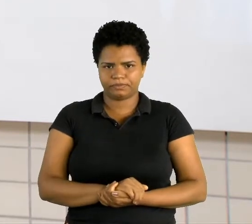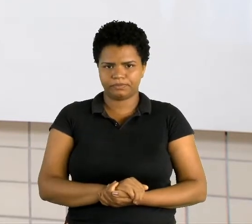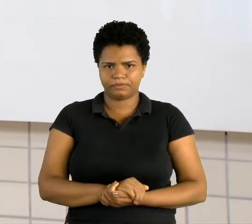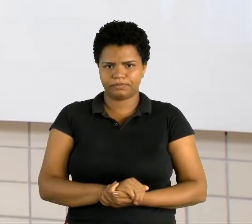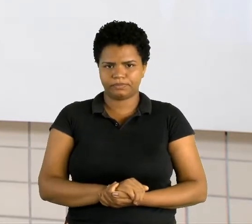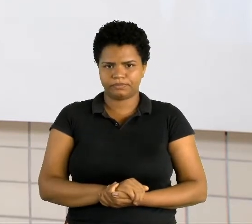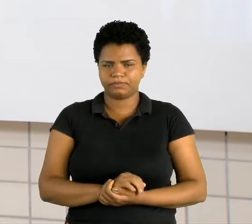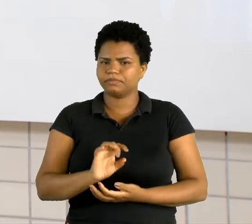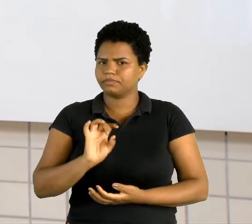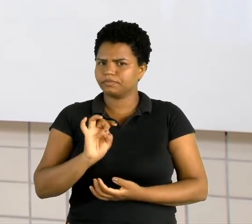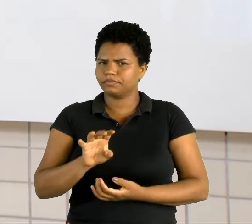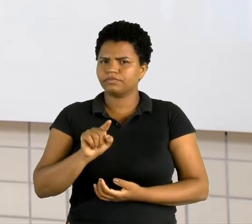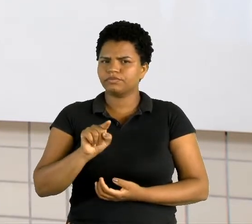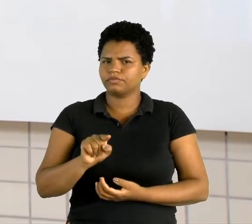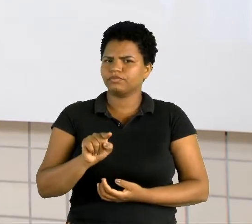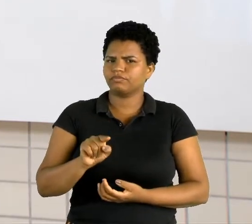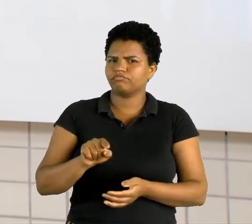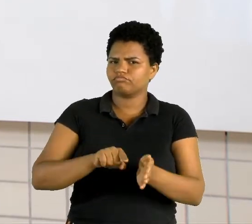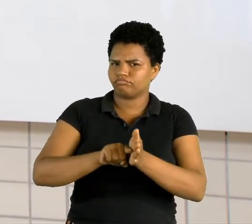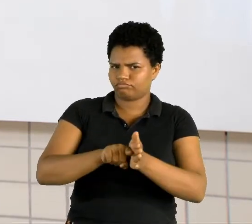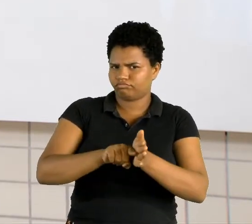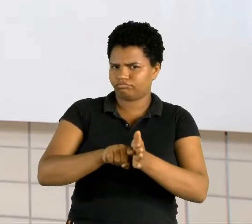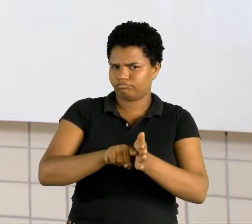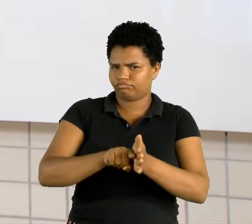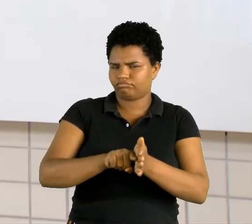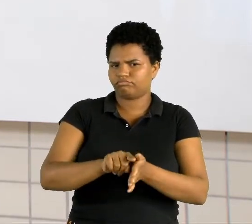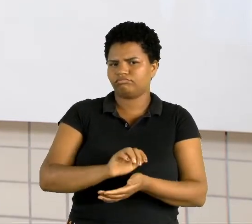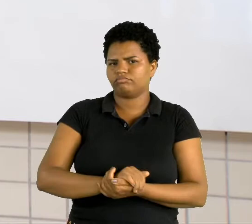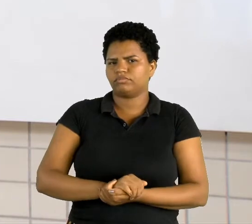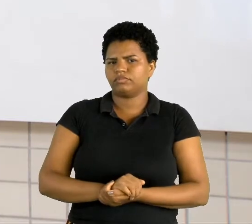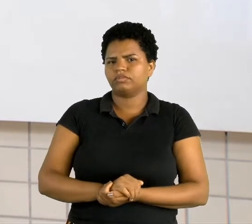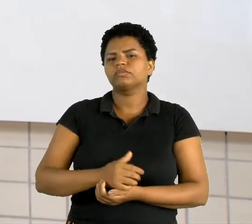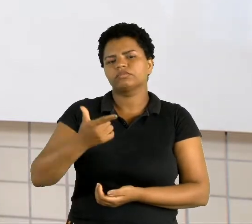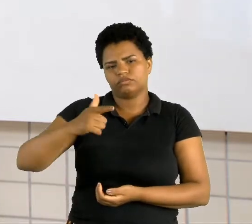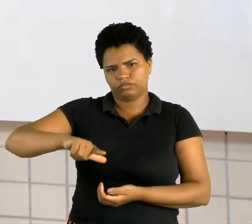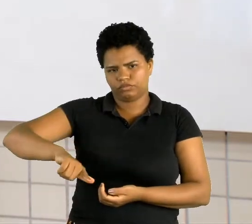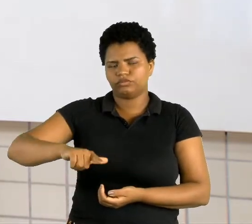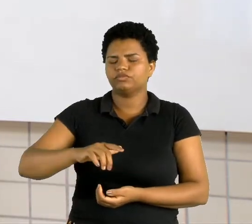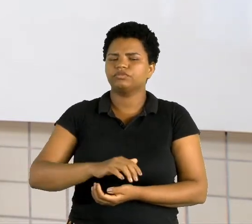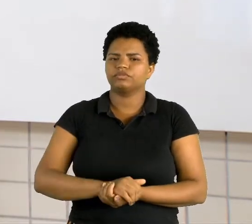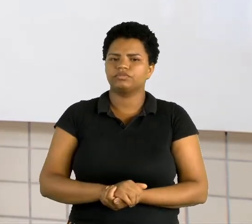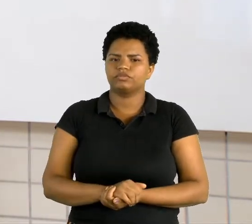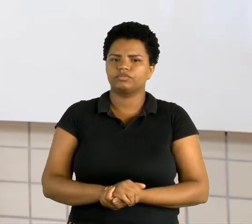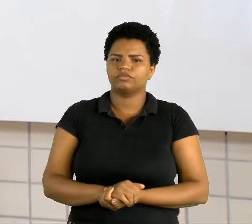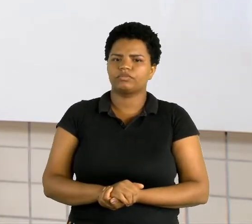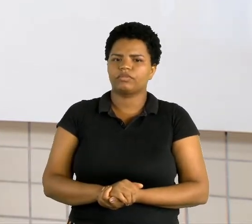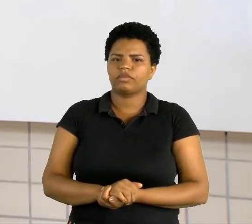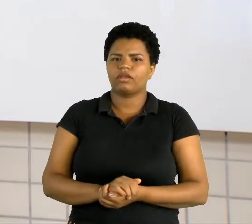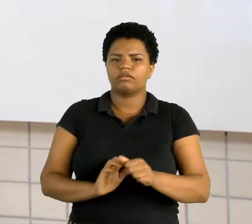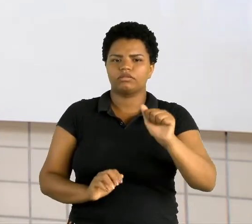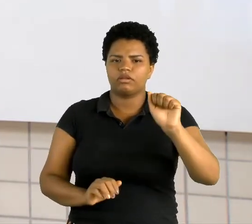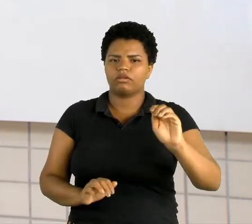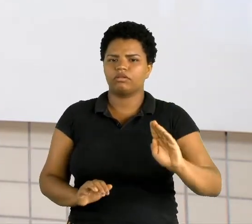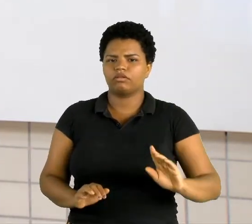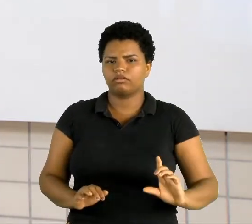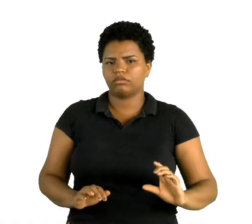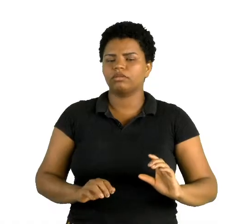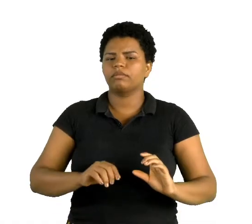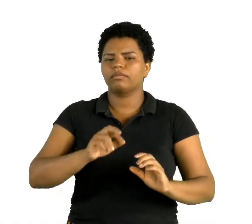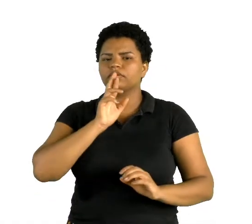Só você fazer uma análise. Então, eu vou repetir de novo as opções para responder a